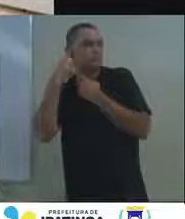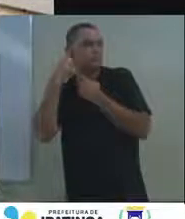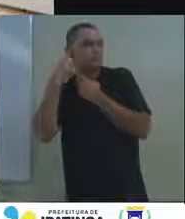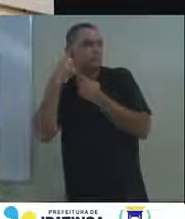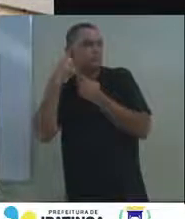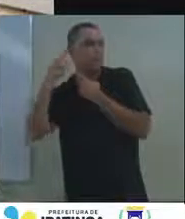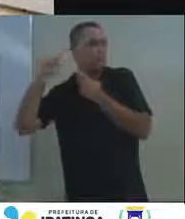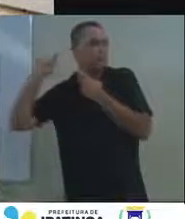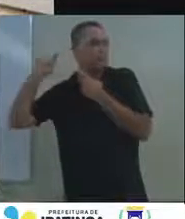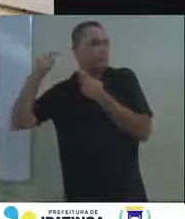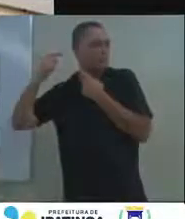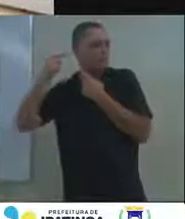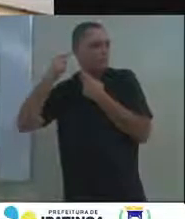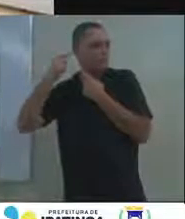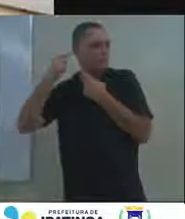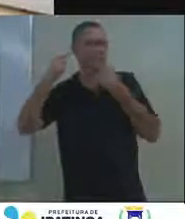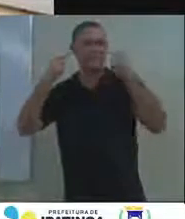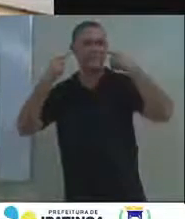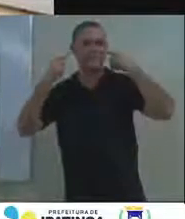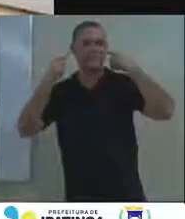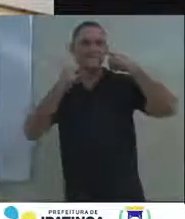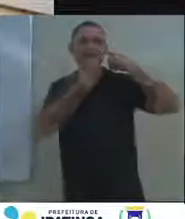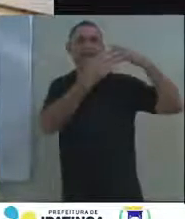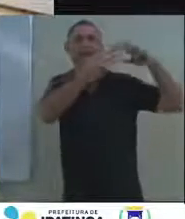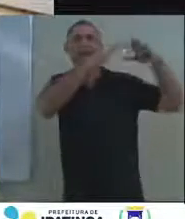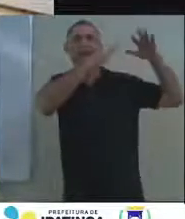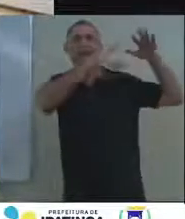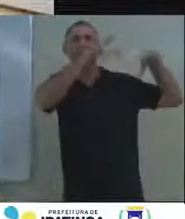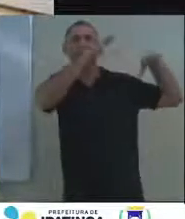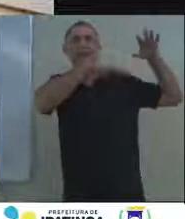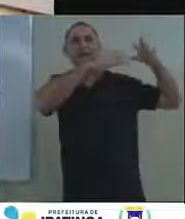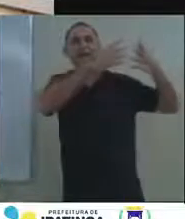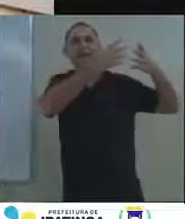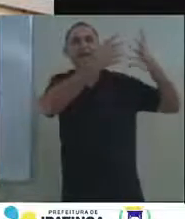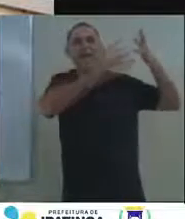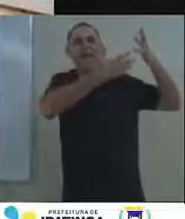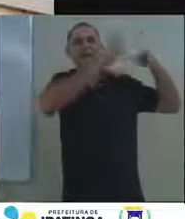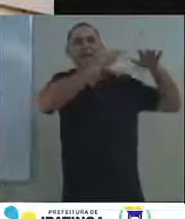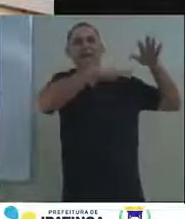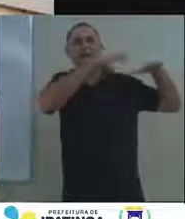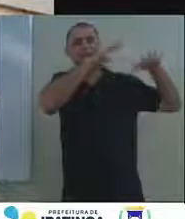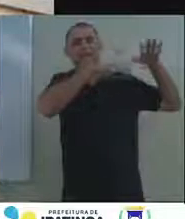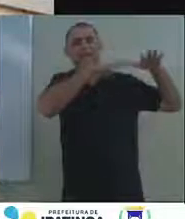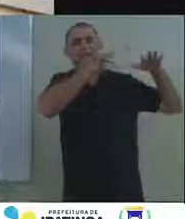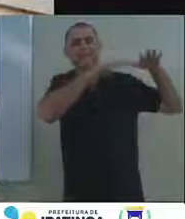um pouquinho mais baixo do que se eu tivesse com os dois fones no meu ouvido, né? Então,